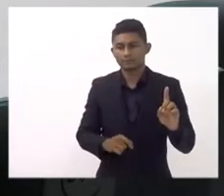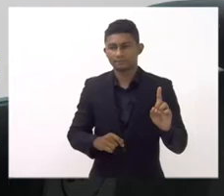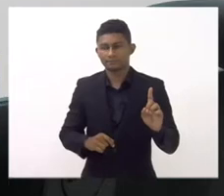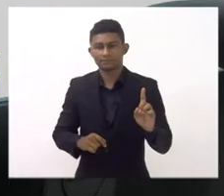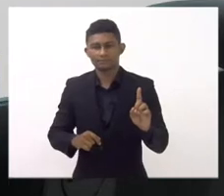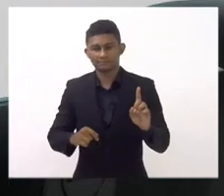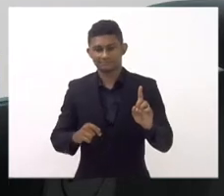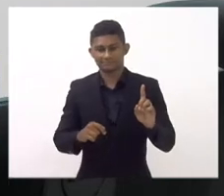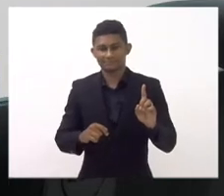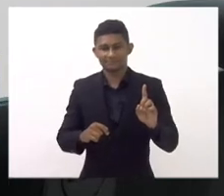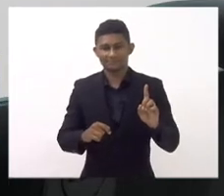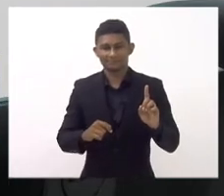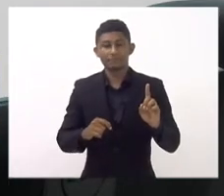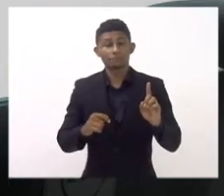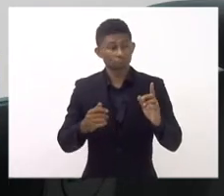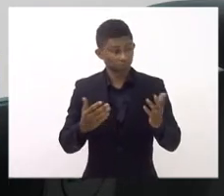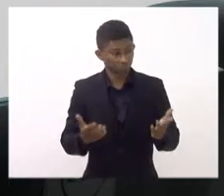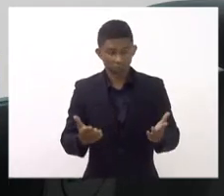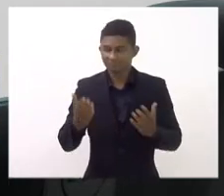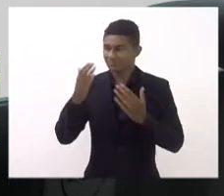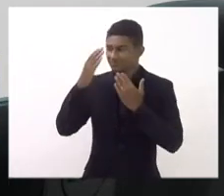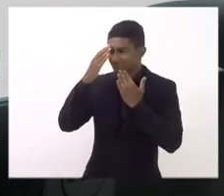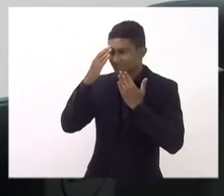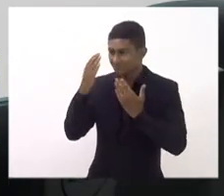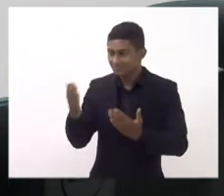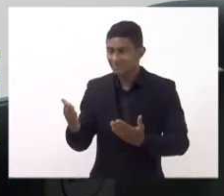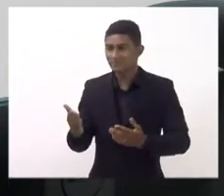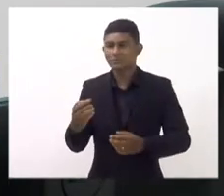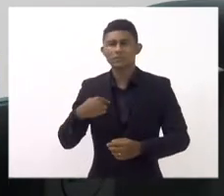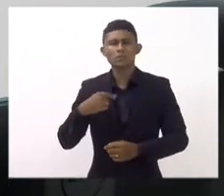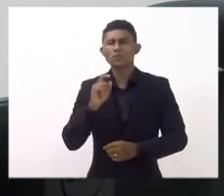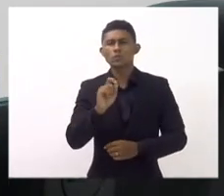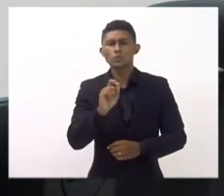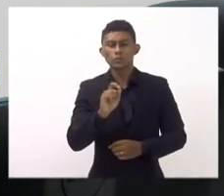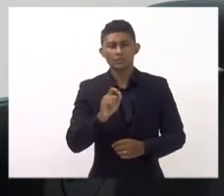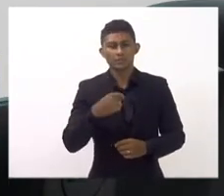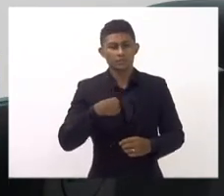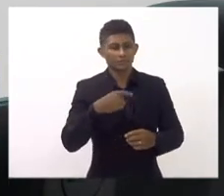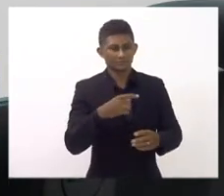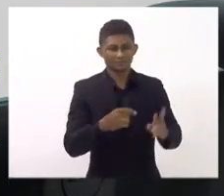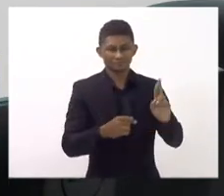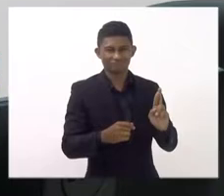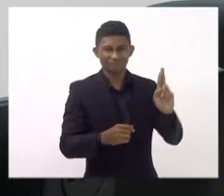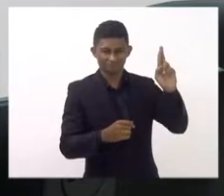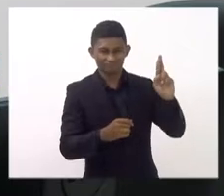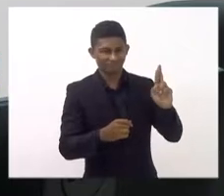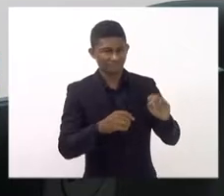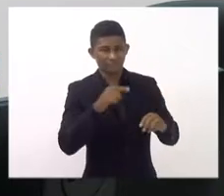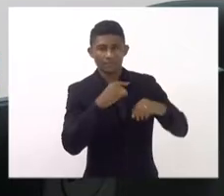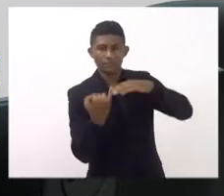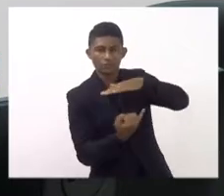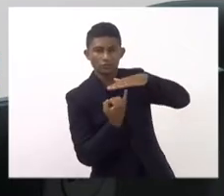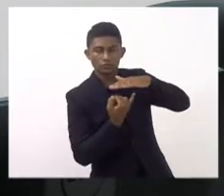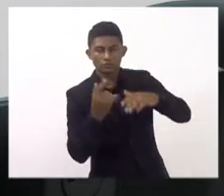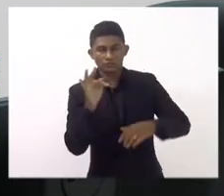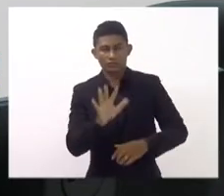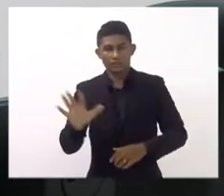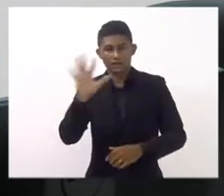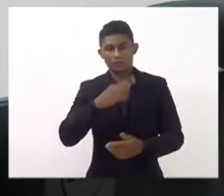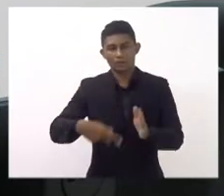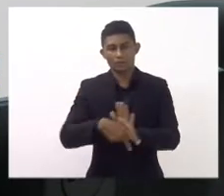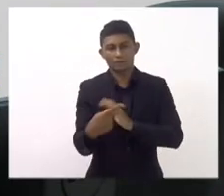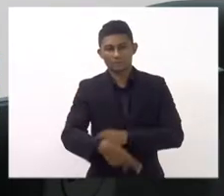obrigada. Bom, eu sou pró-reitora de extensão do Instituto Federal do Rio de Janeiro,